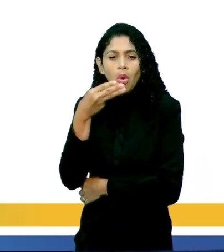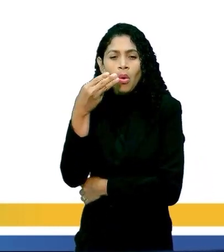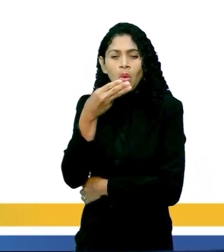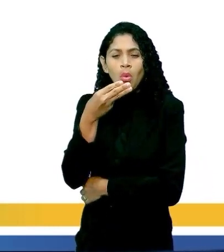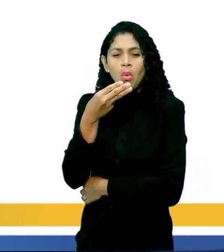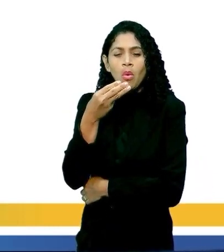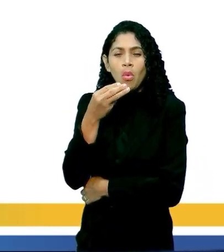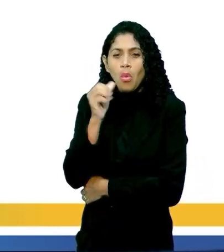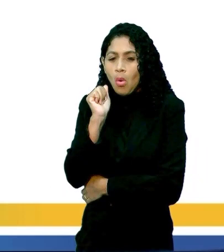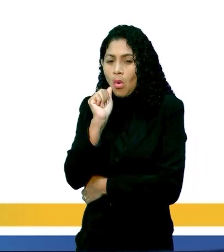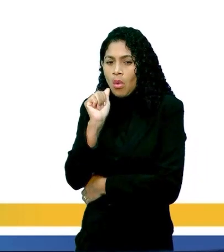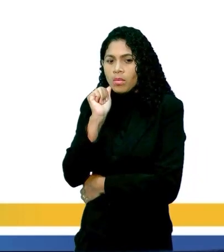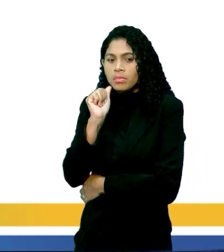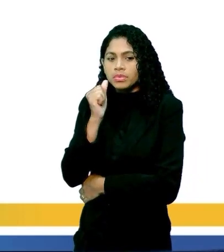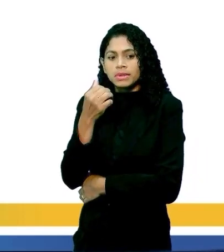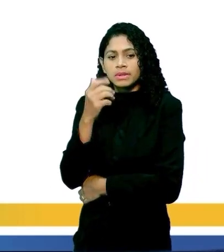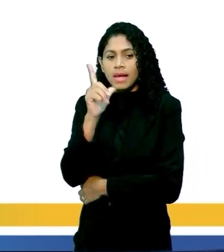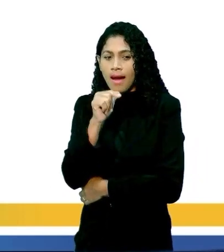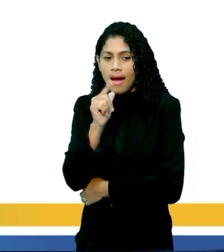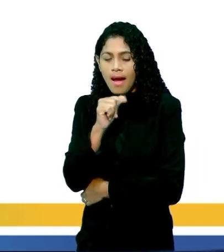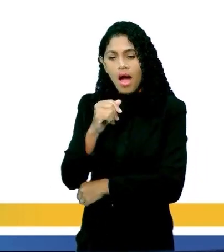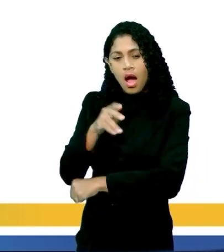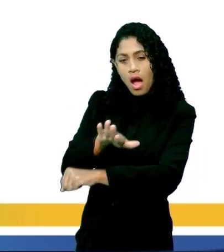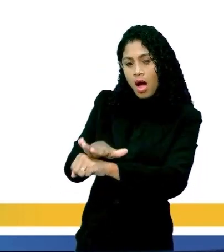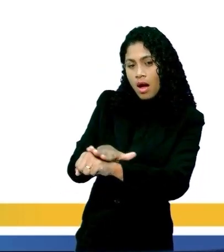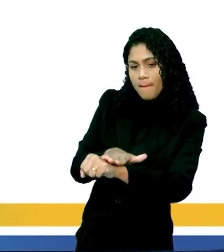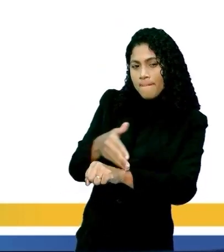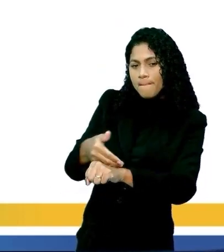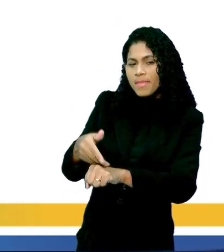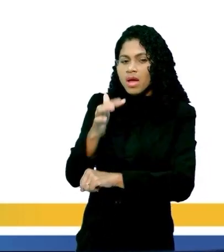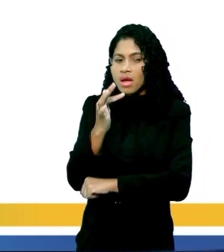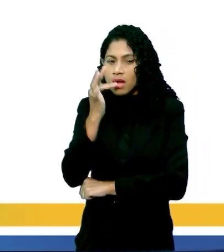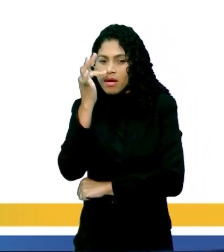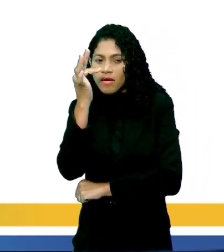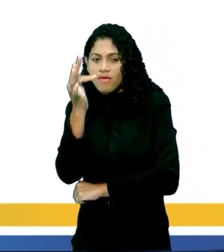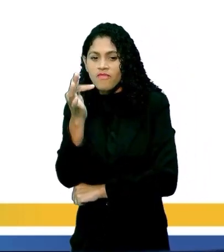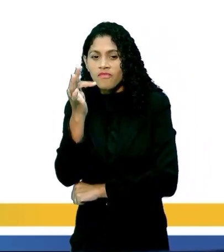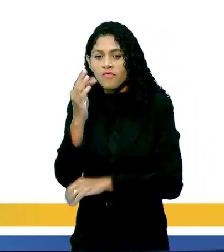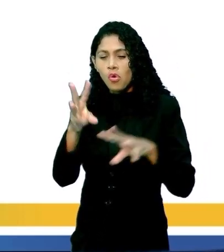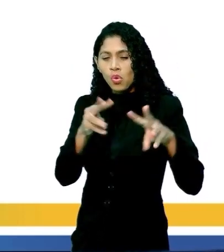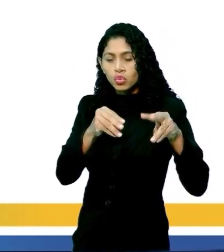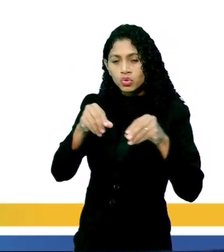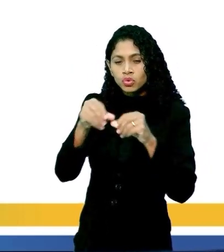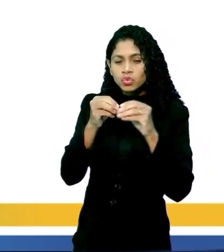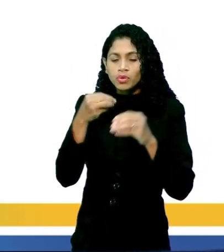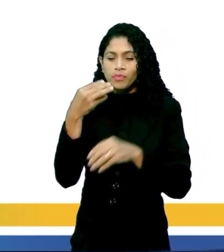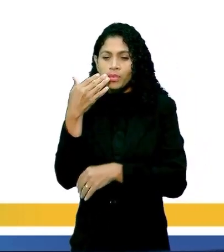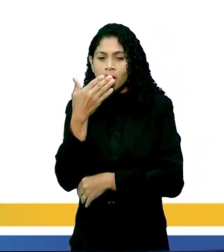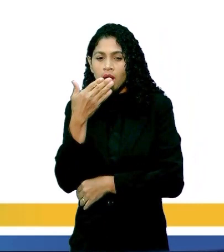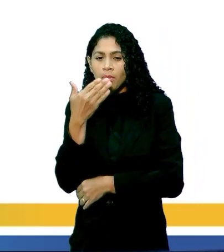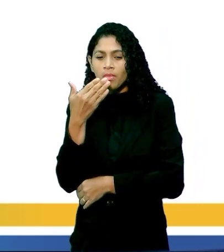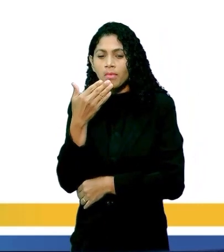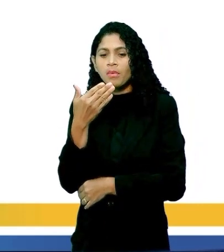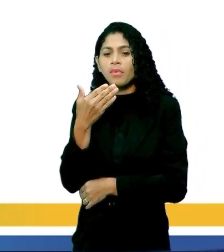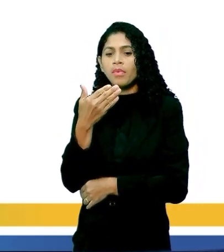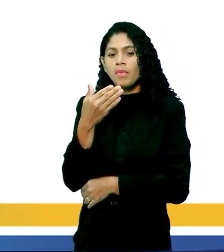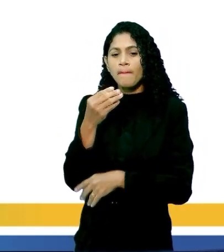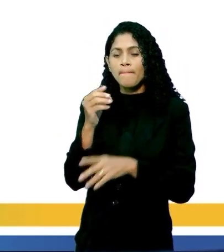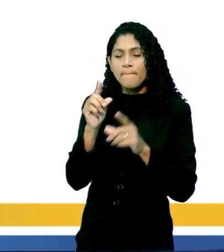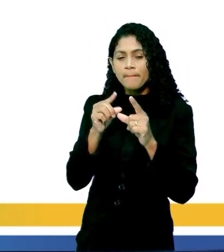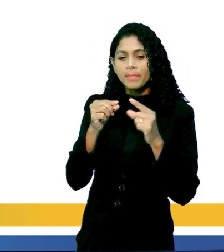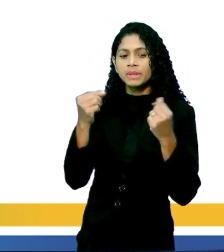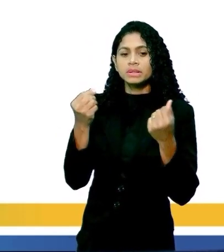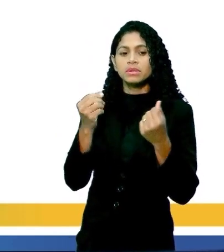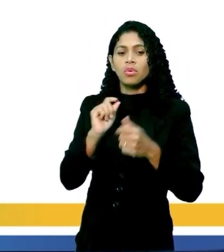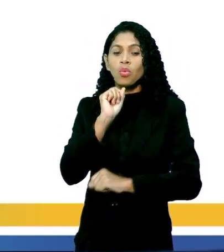boca. Mas este açúcar não foi feito por mim. Este açúcar veio da mercearia da esquina e tampouco fez o